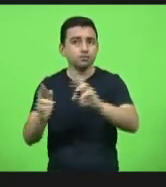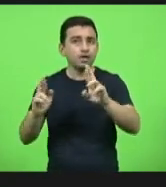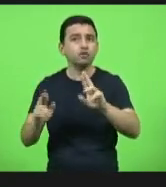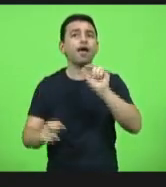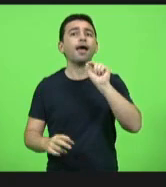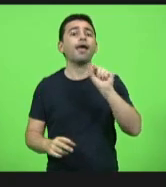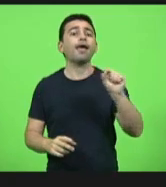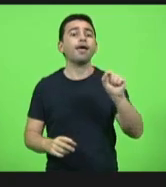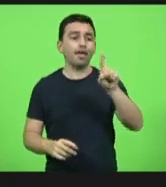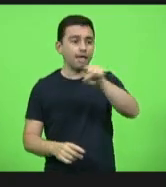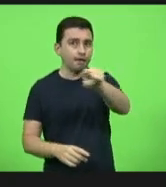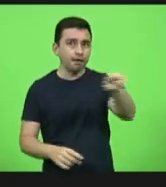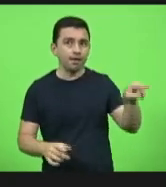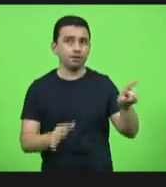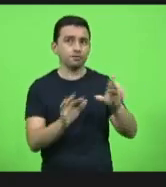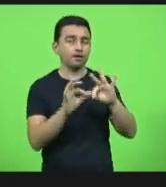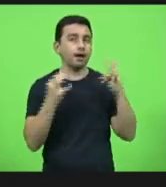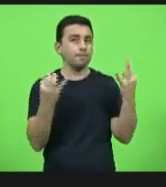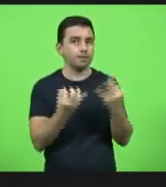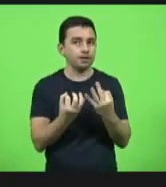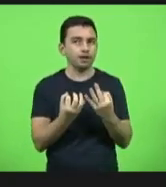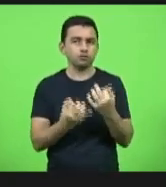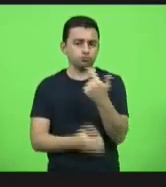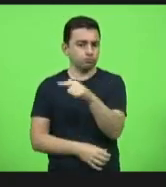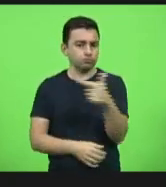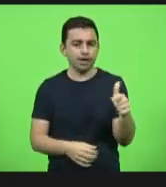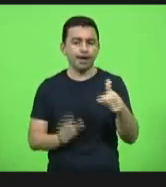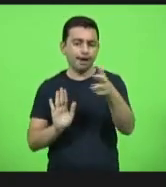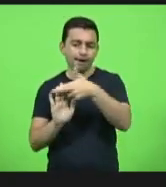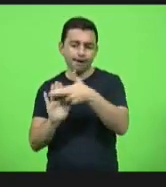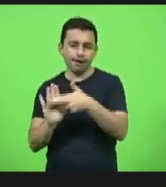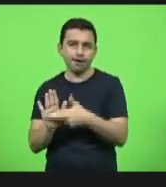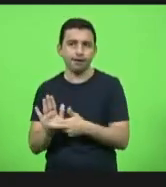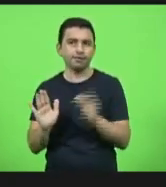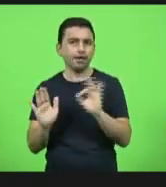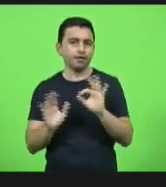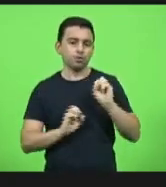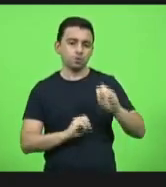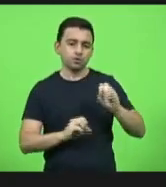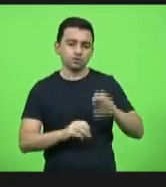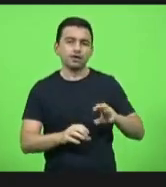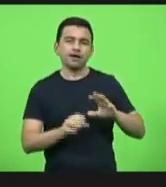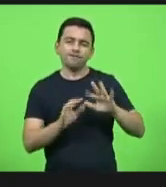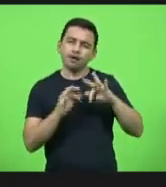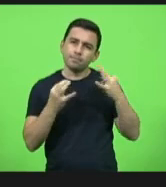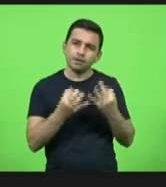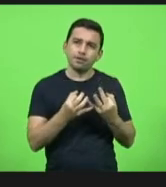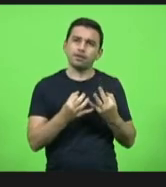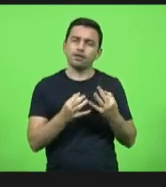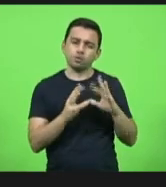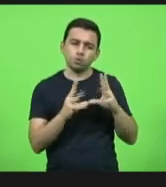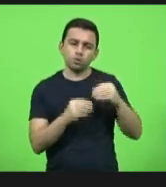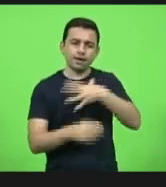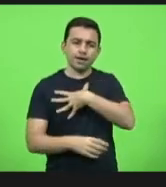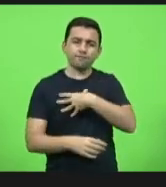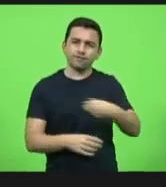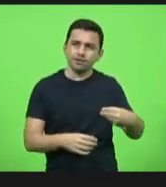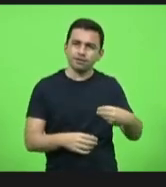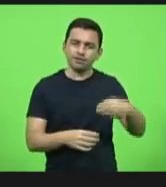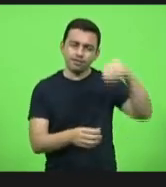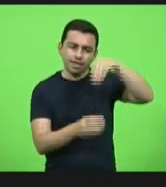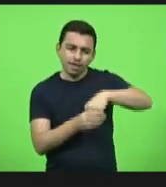as famílias educadoras que não têm ainda um regramento para educarem as suas crianças, que vivem hoje na aflição.